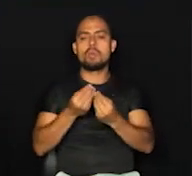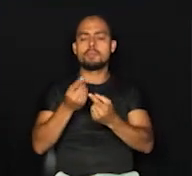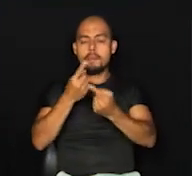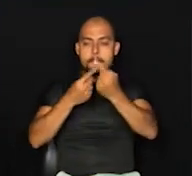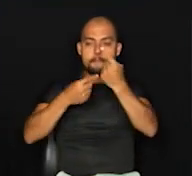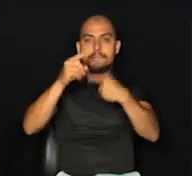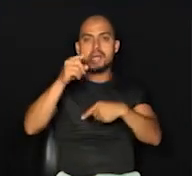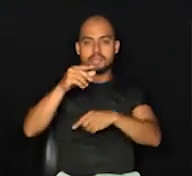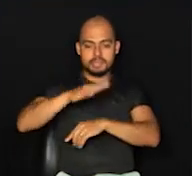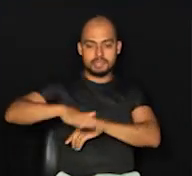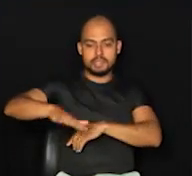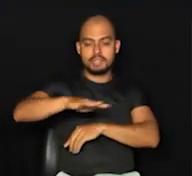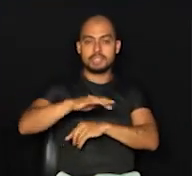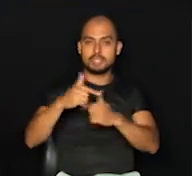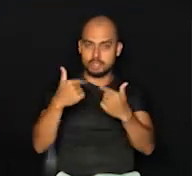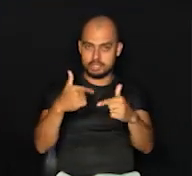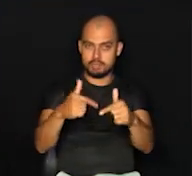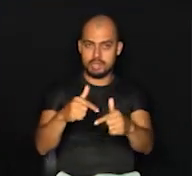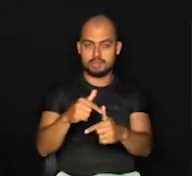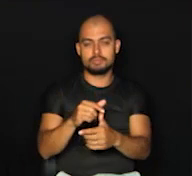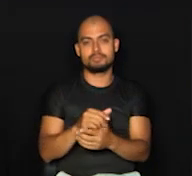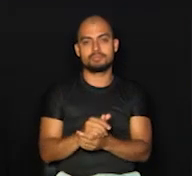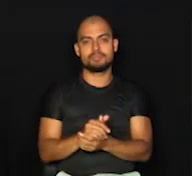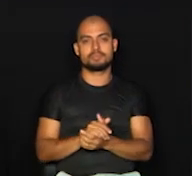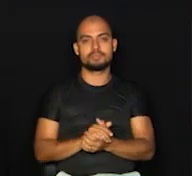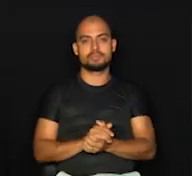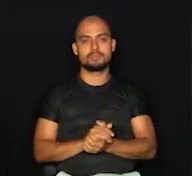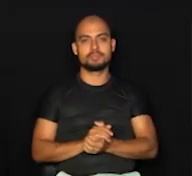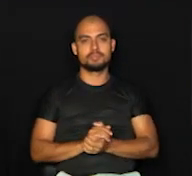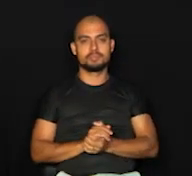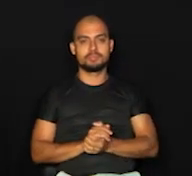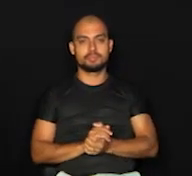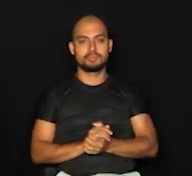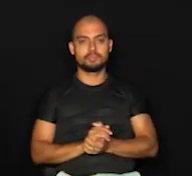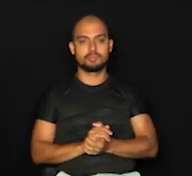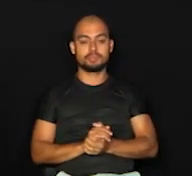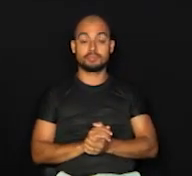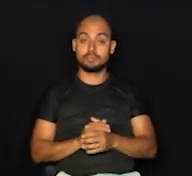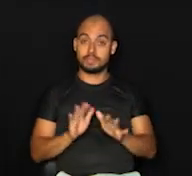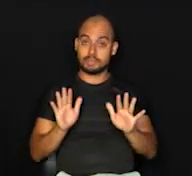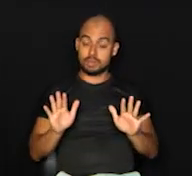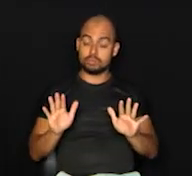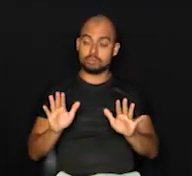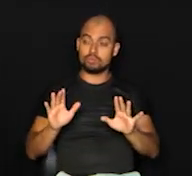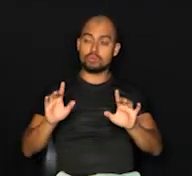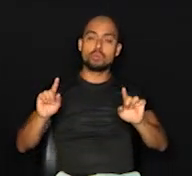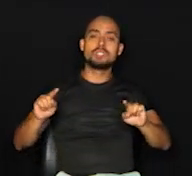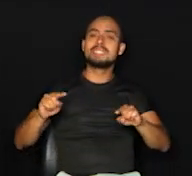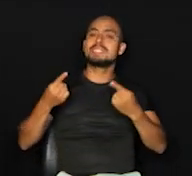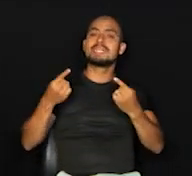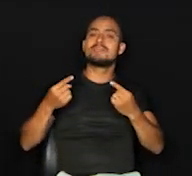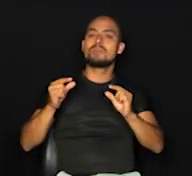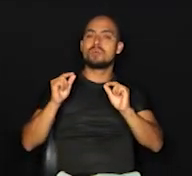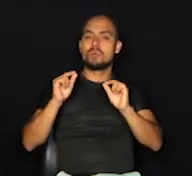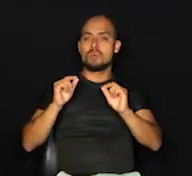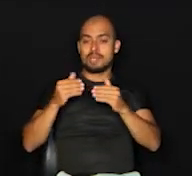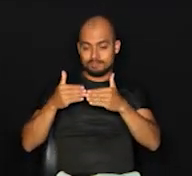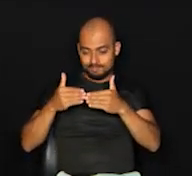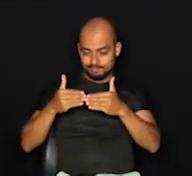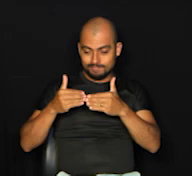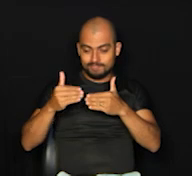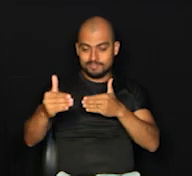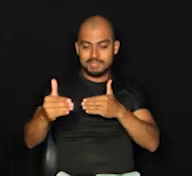o setor de serviços na RMC. O grande desafio é, daqui para frente,